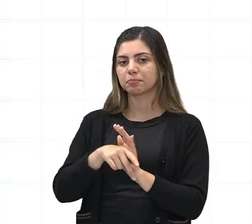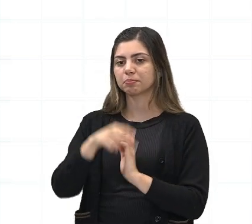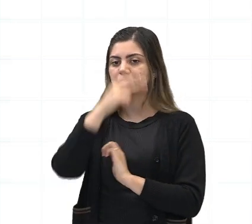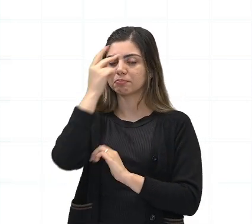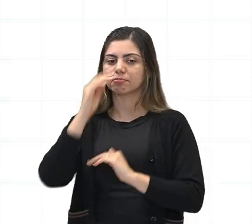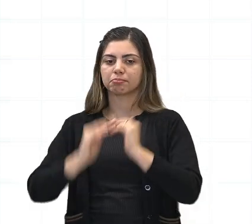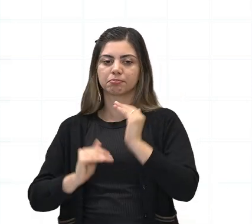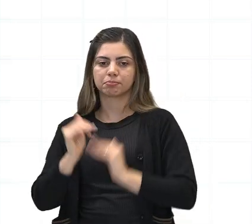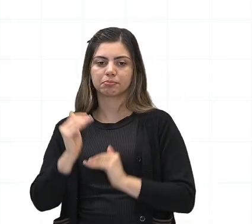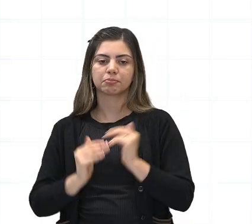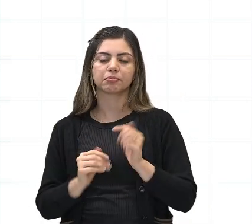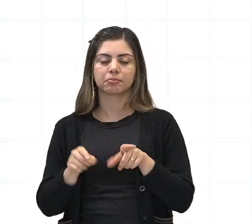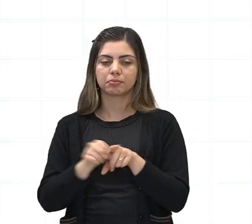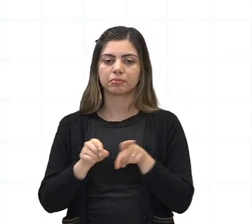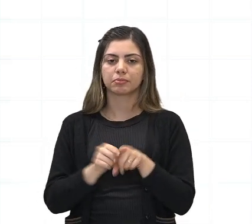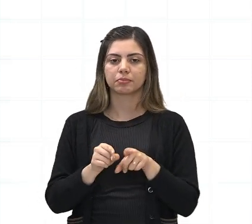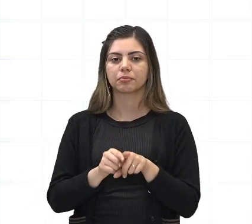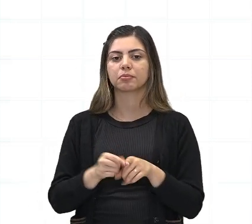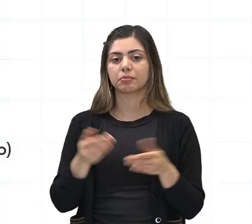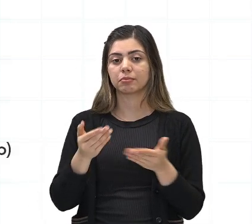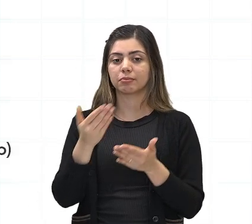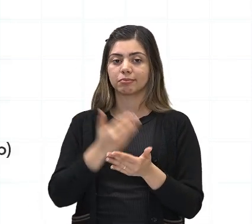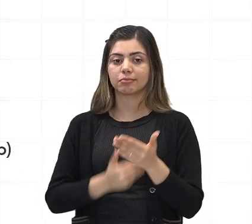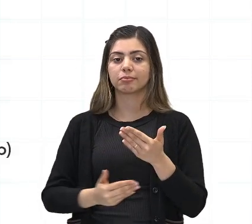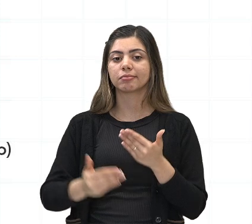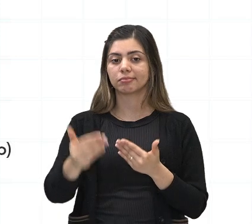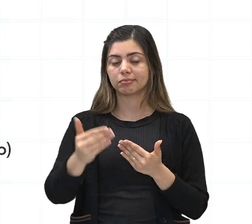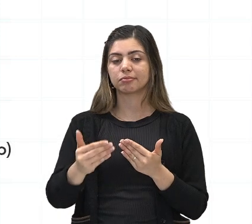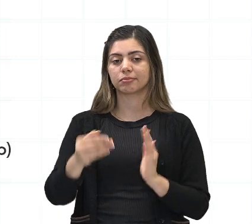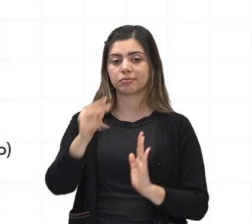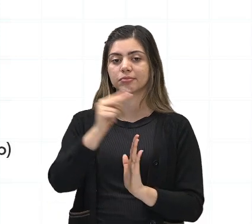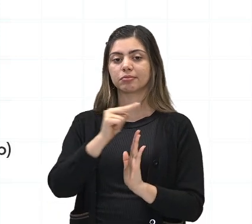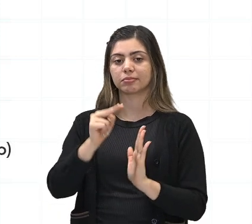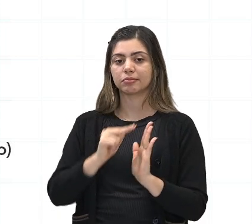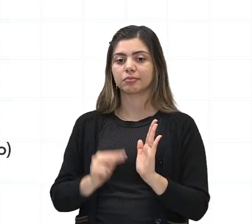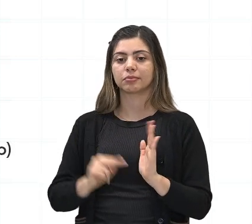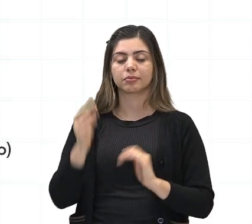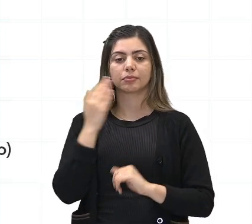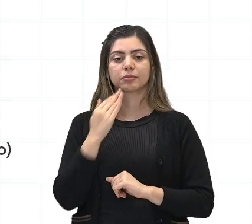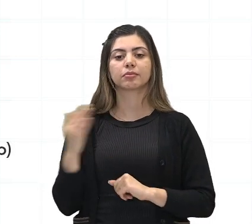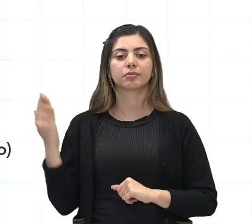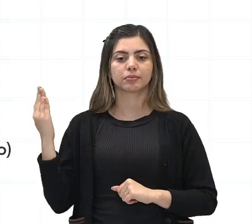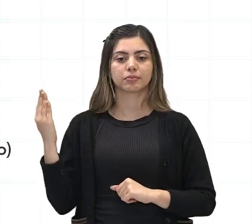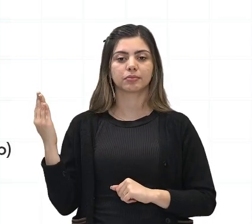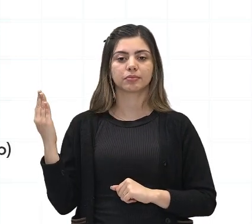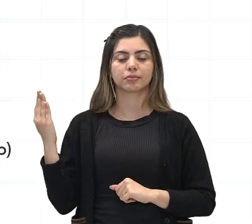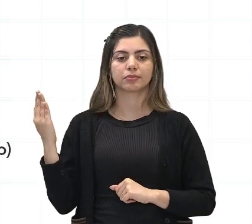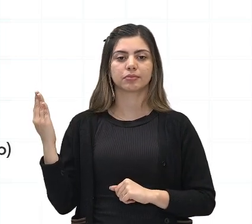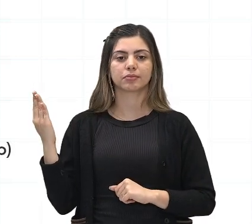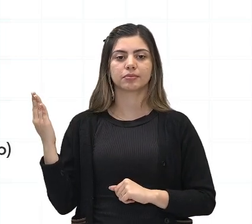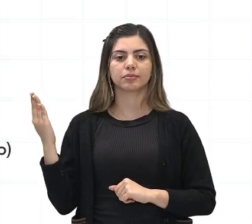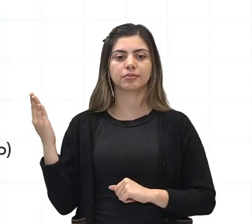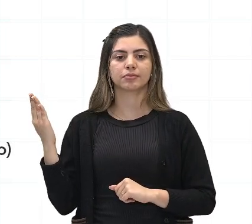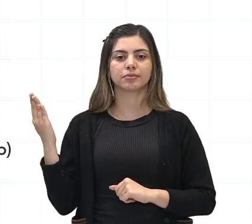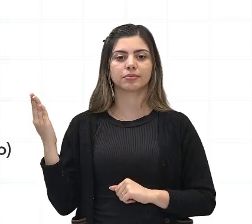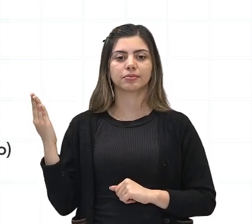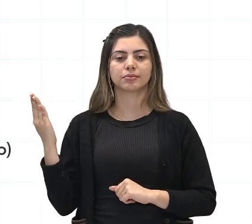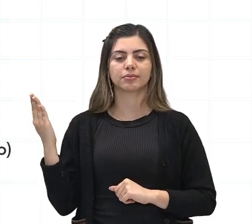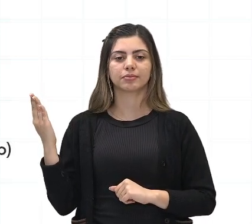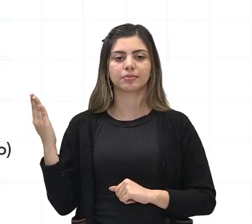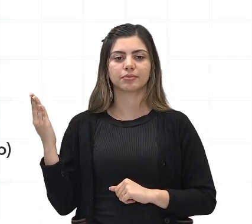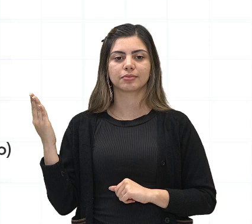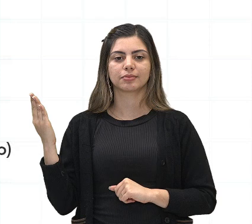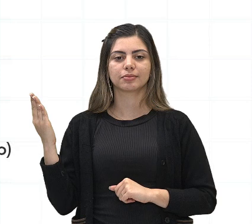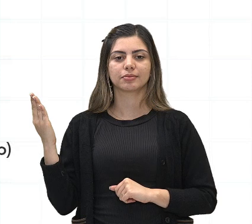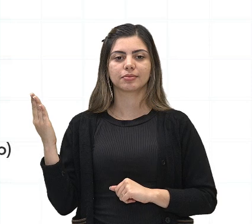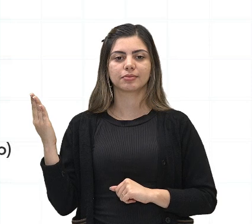pouco. Continuando, não dispenso um happy end, quero jogar no Dream Team, de dia um macho